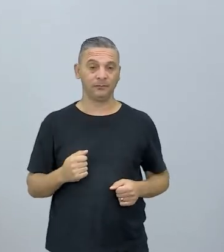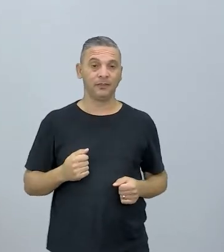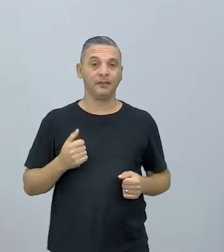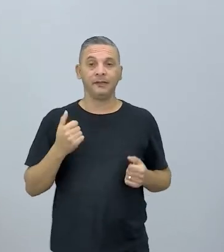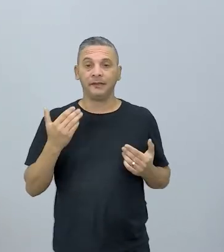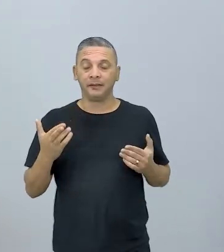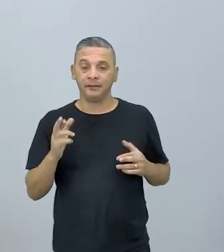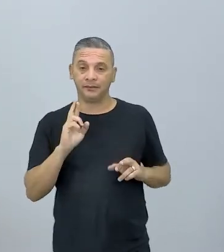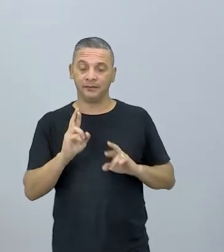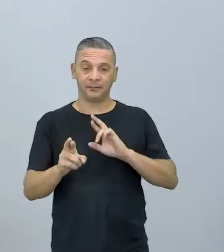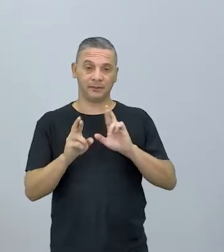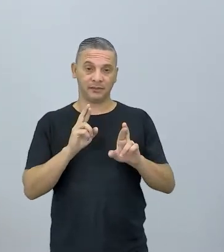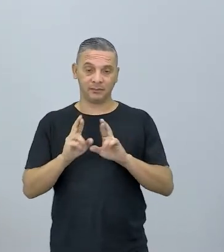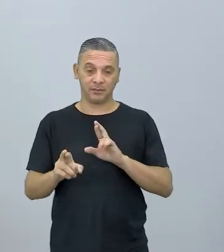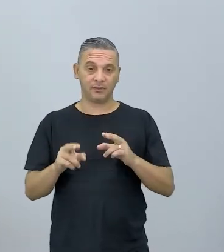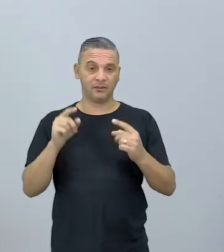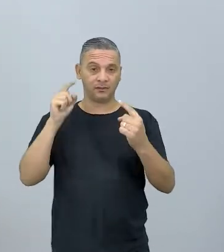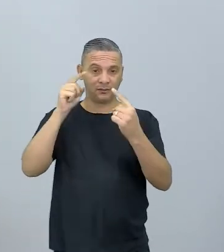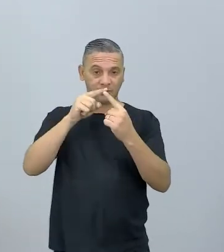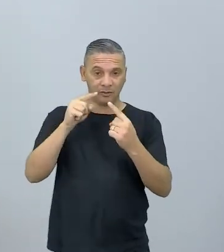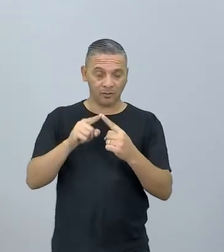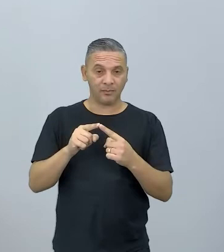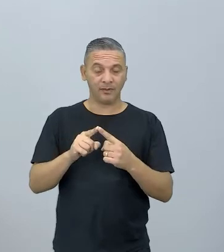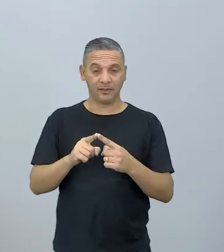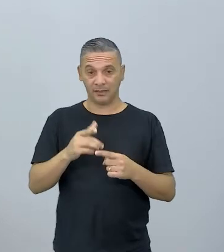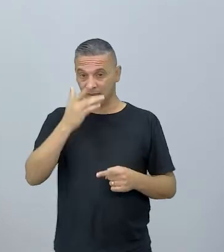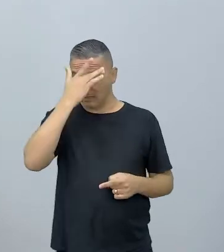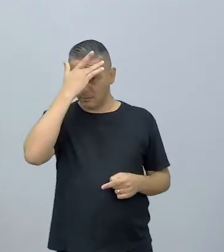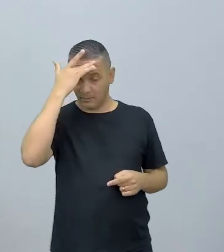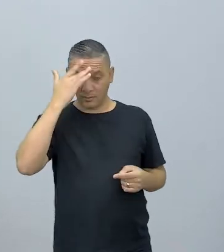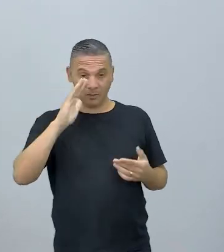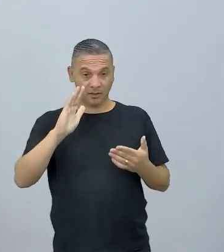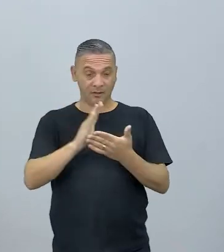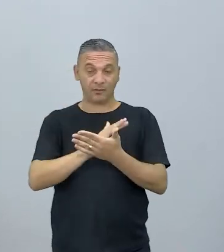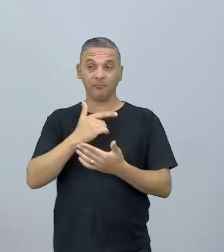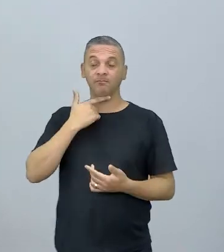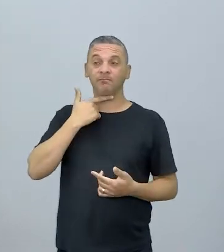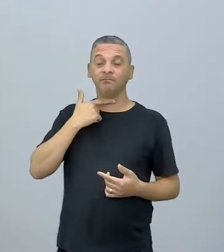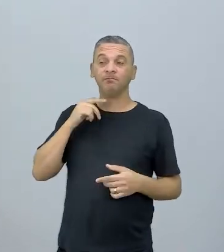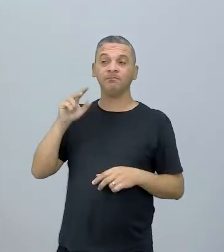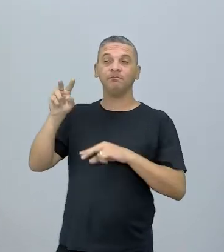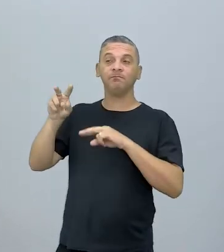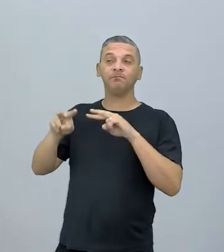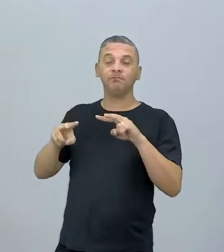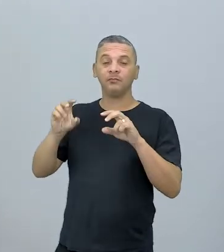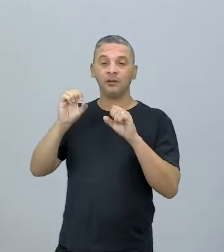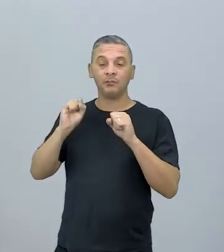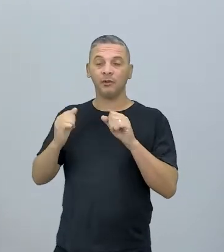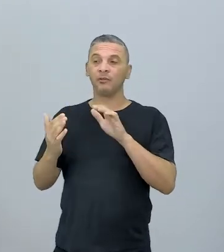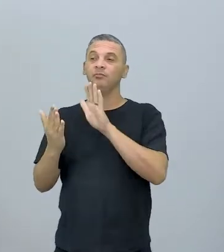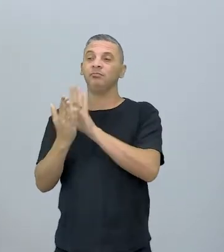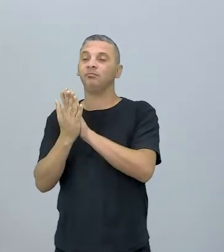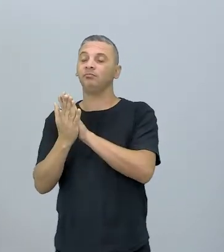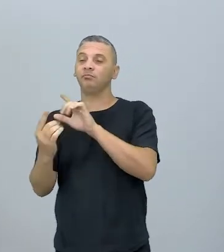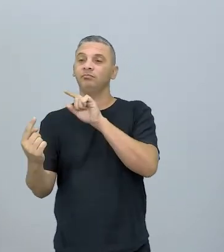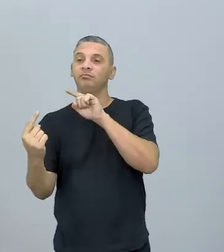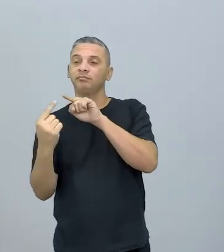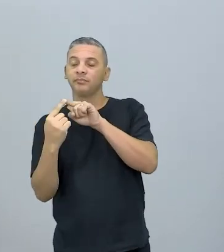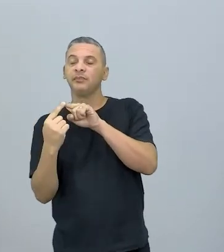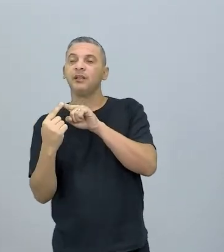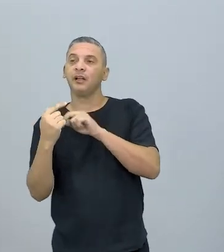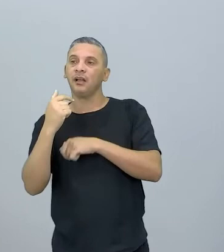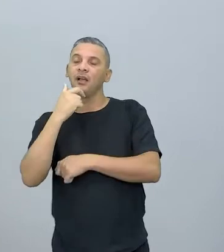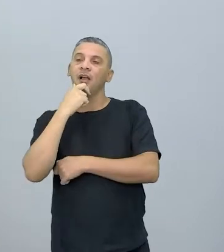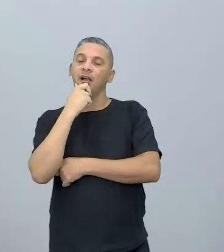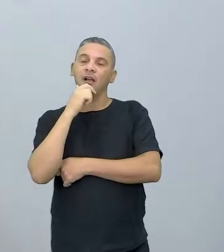essas respostas, elas, se alguém pretender, elas podem ser confrontadas, porque essa